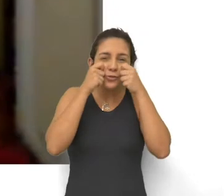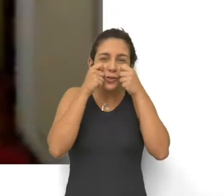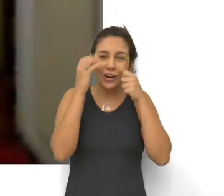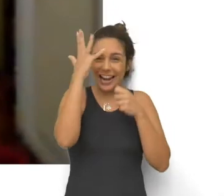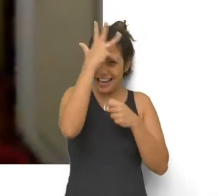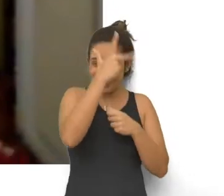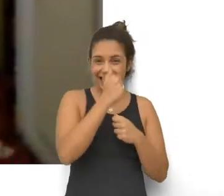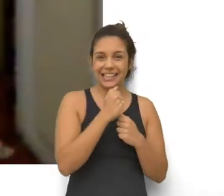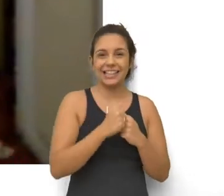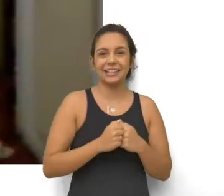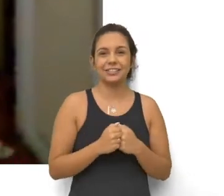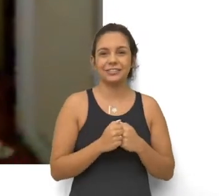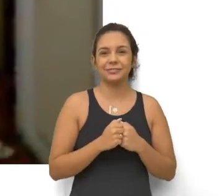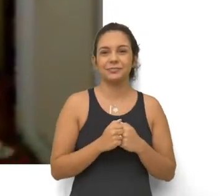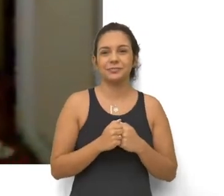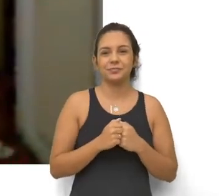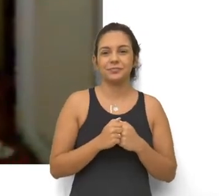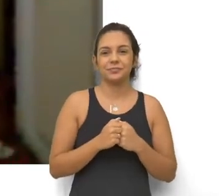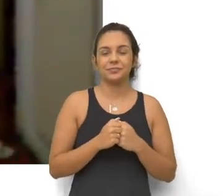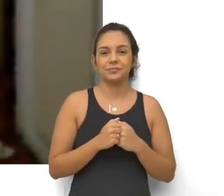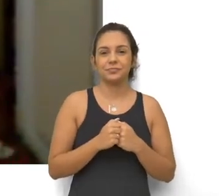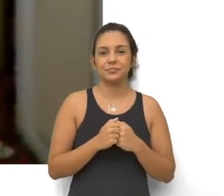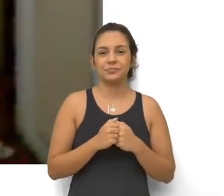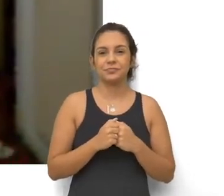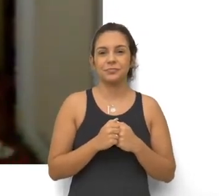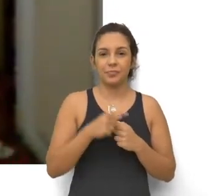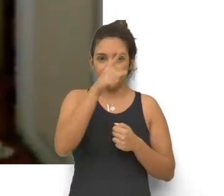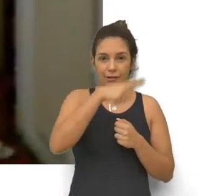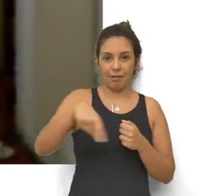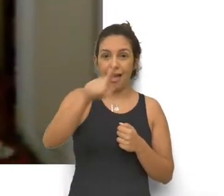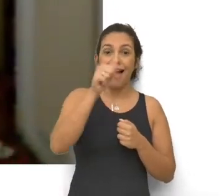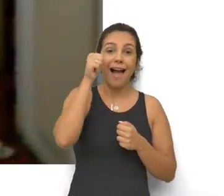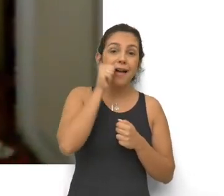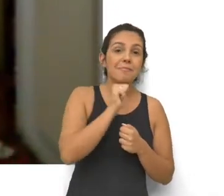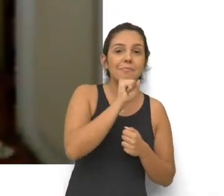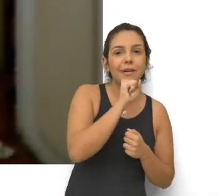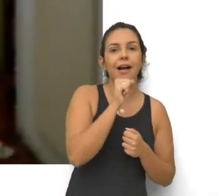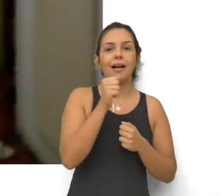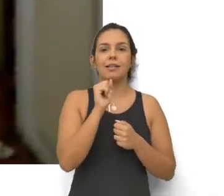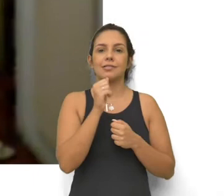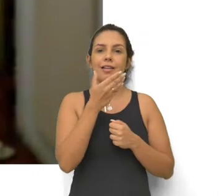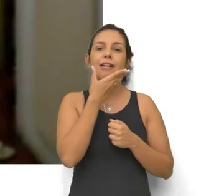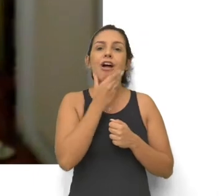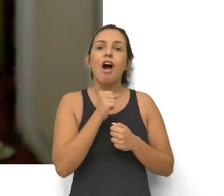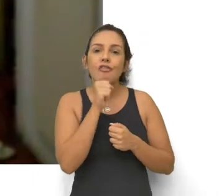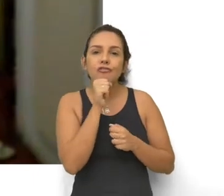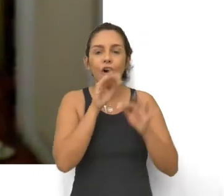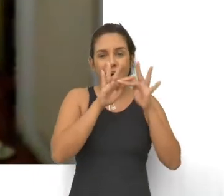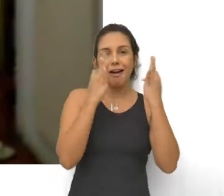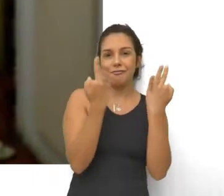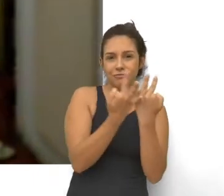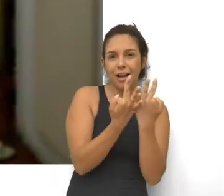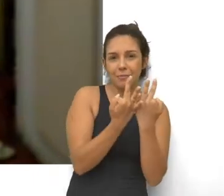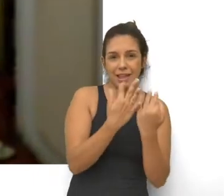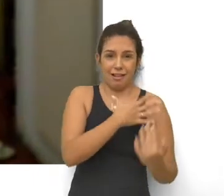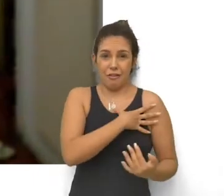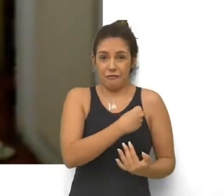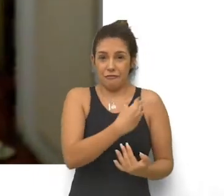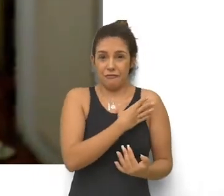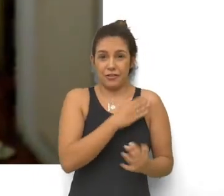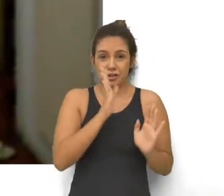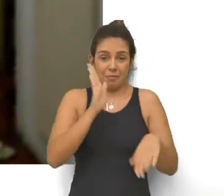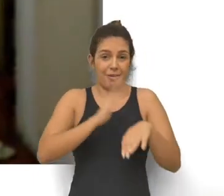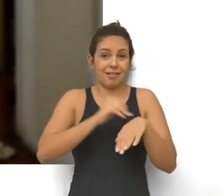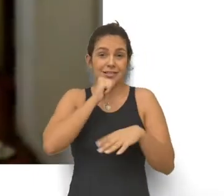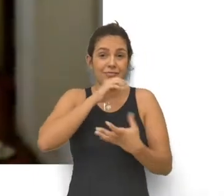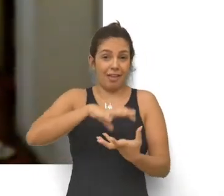né? Claro. Mas, então, nesse caso, quer dizer, essas mães, essas avós, e esses filhos que hoje já são mais